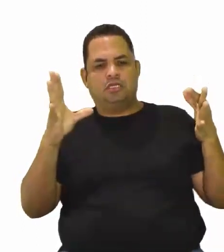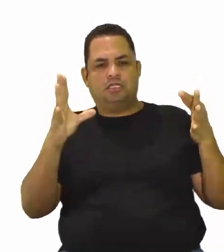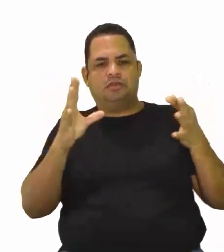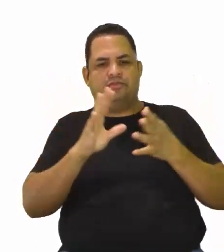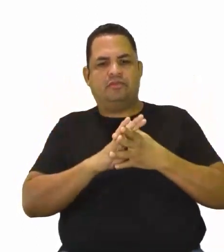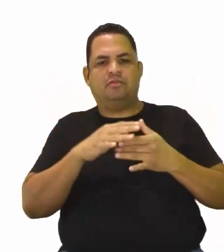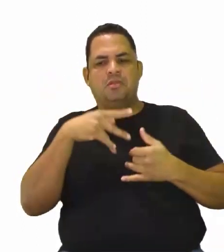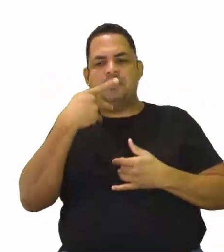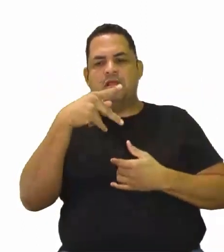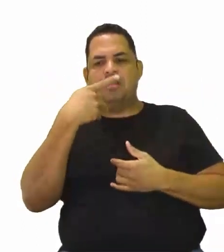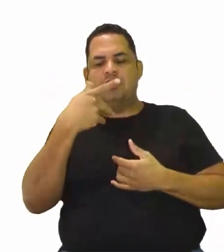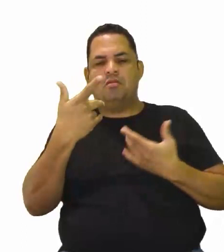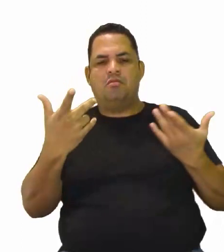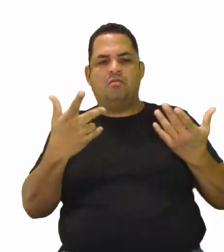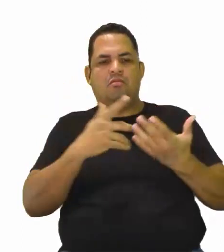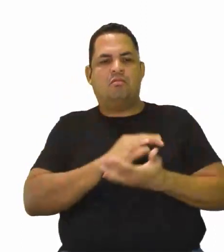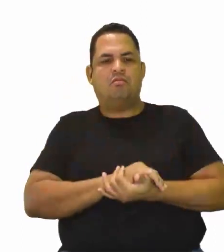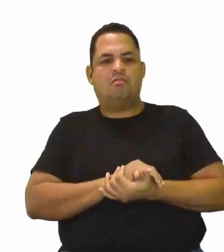de expressão?